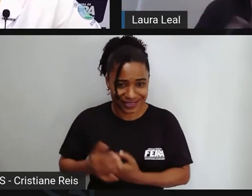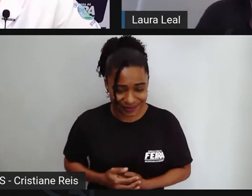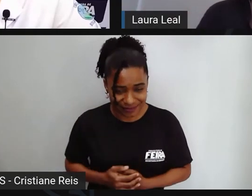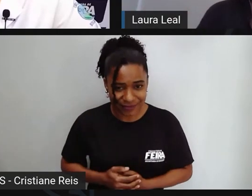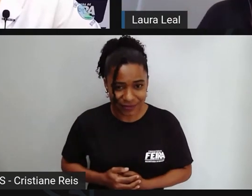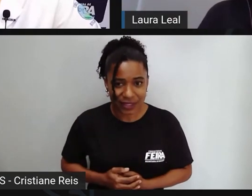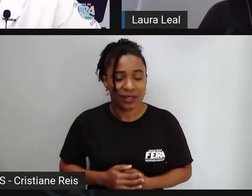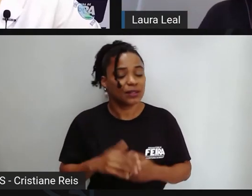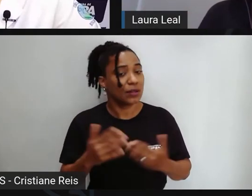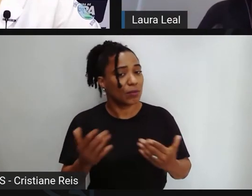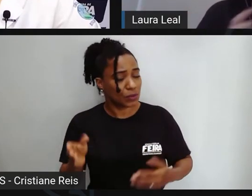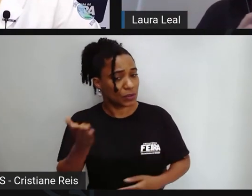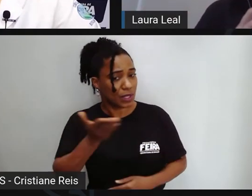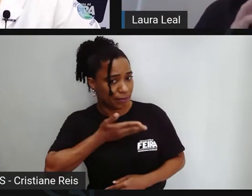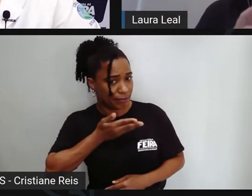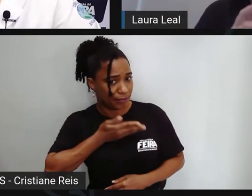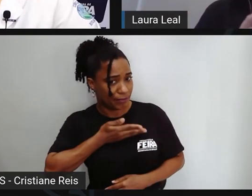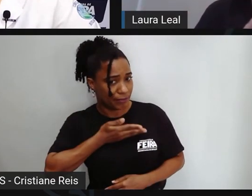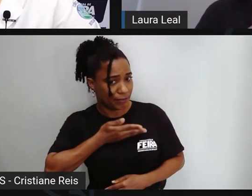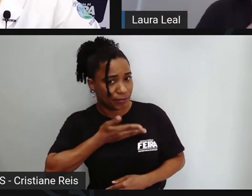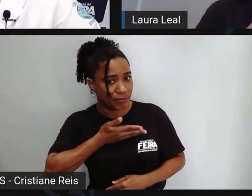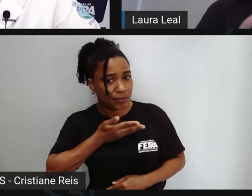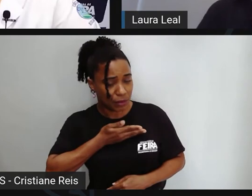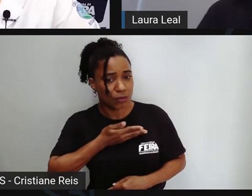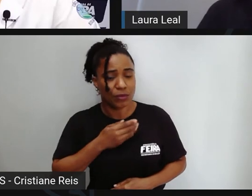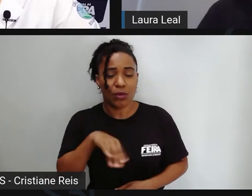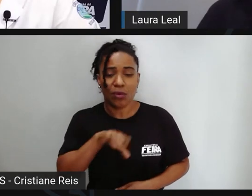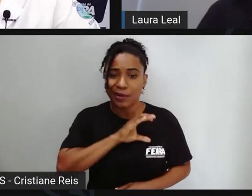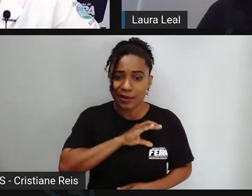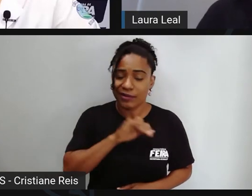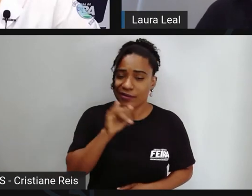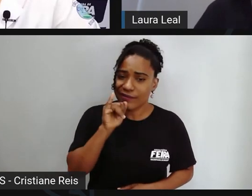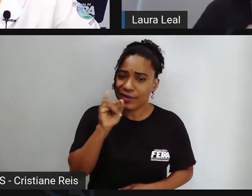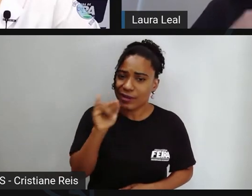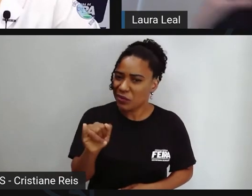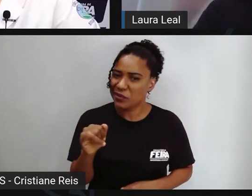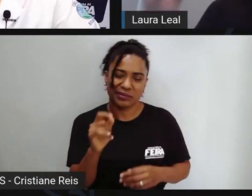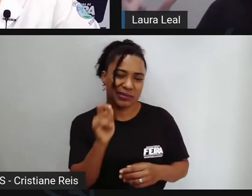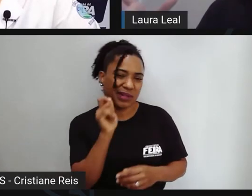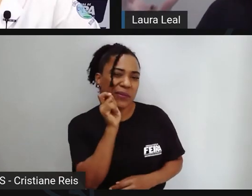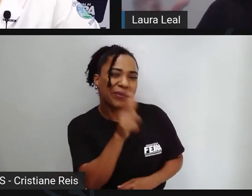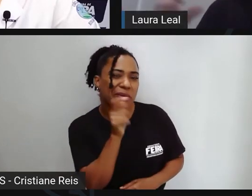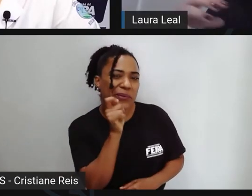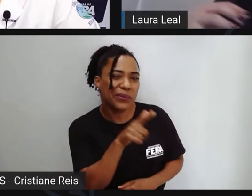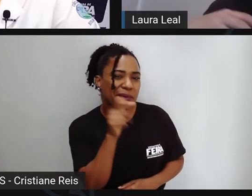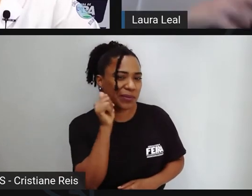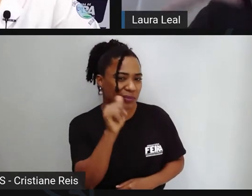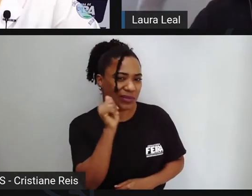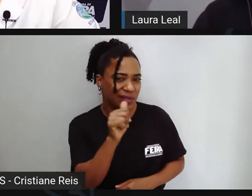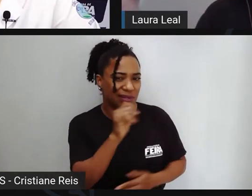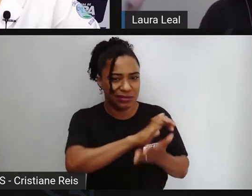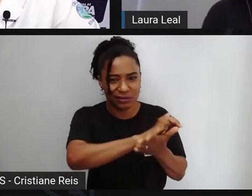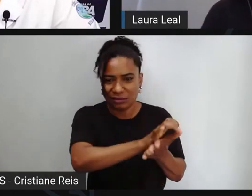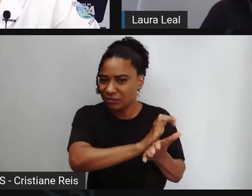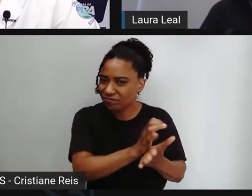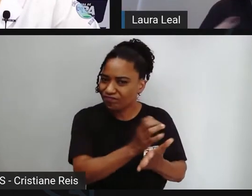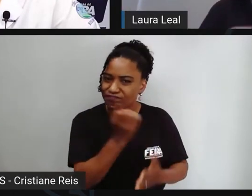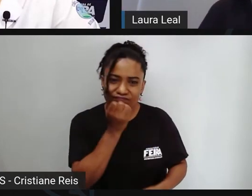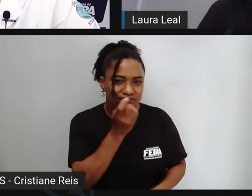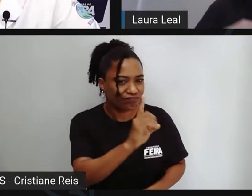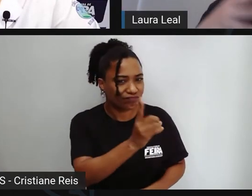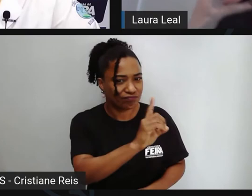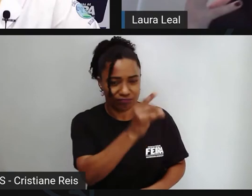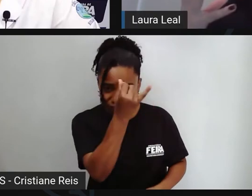e colegas também não façam é uma coisa importante para a gente quebrar essa cultura. E já é muito, né? E crescendo nessa